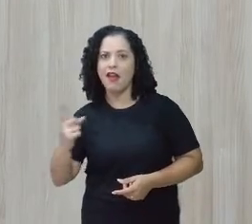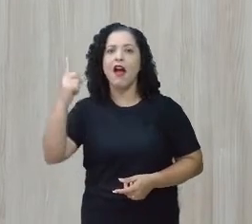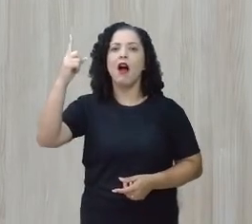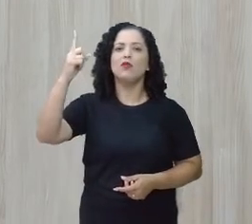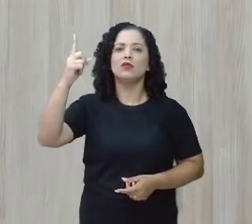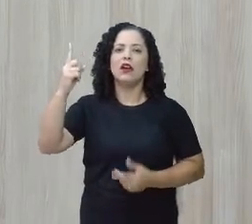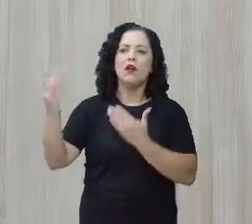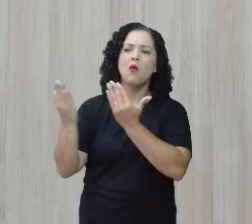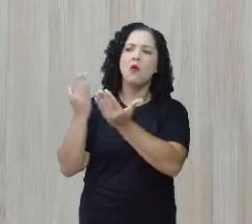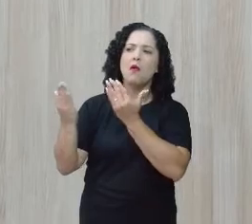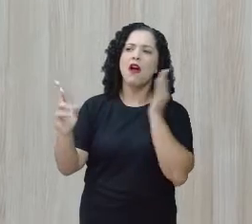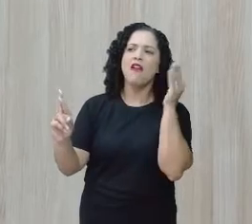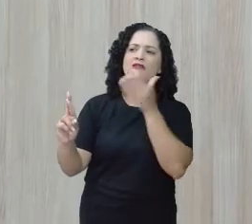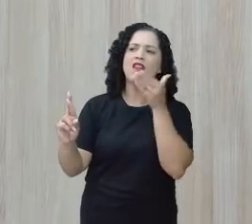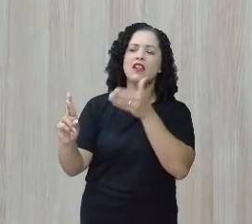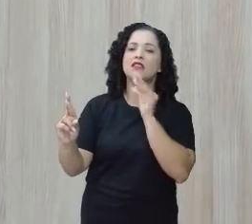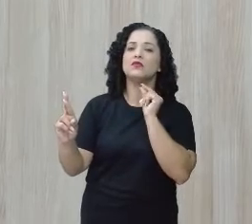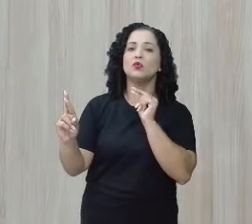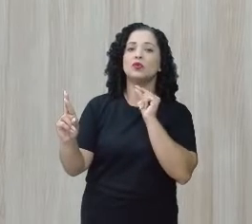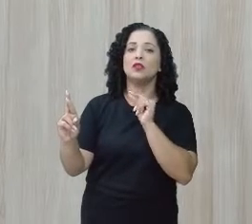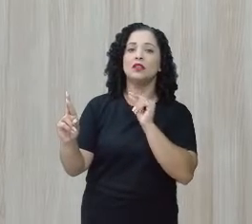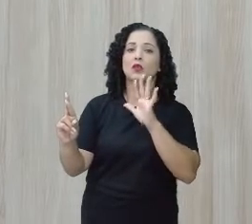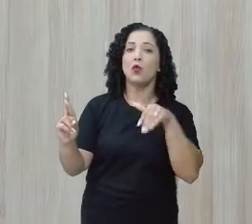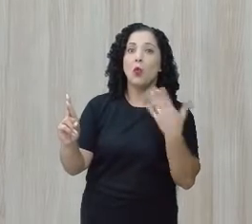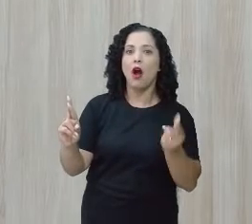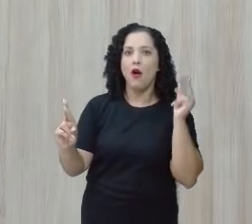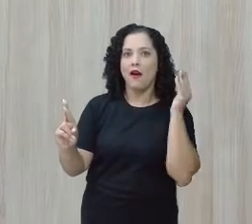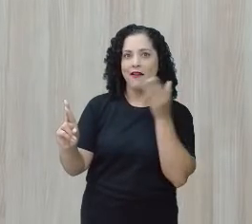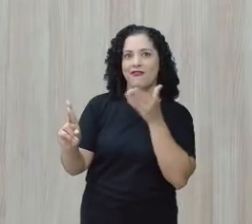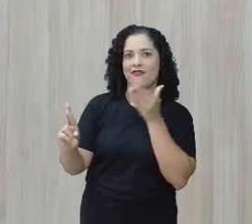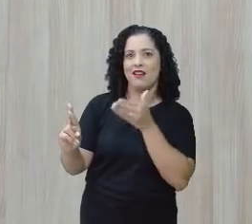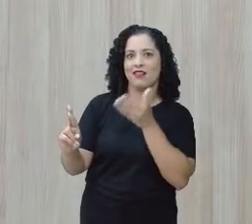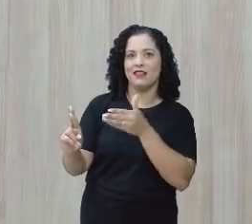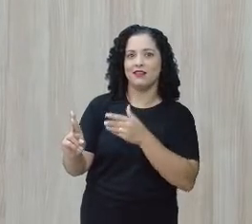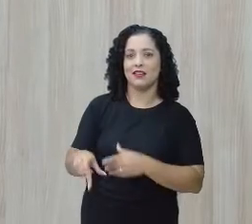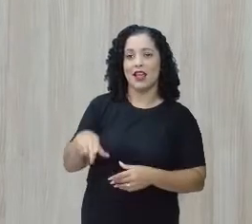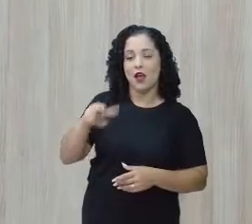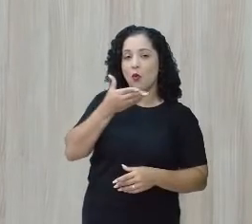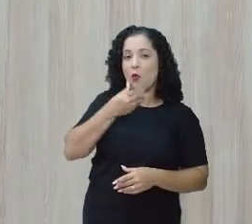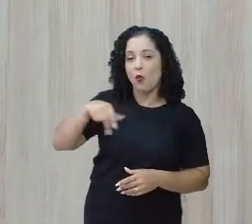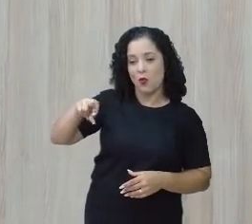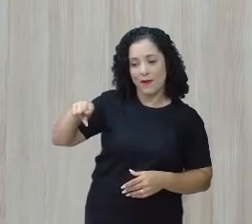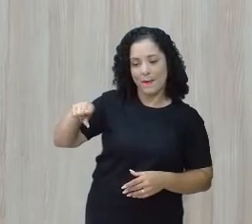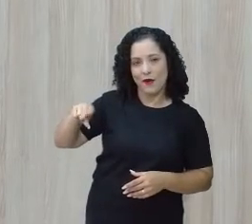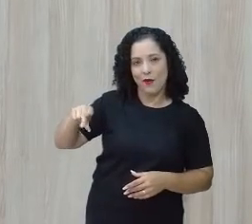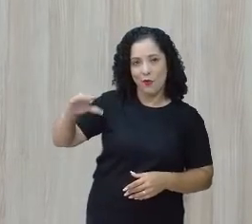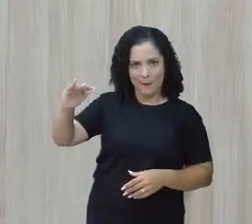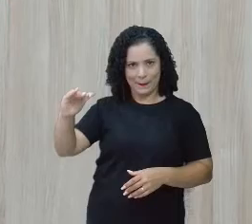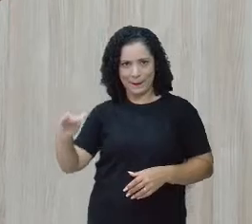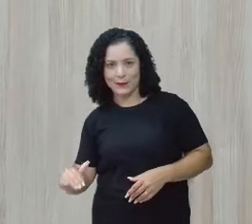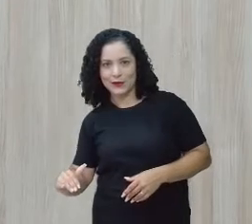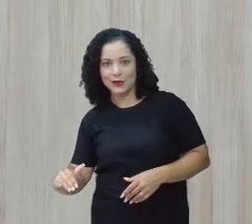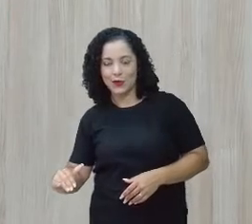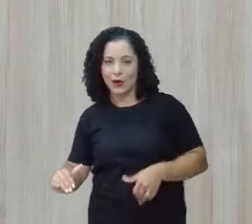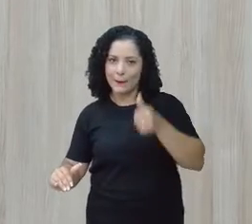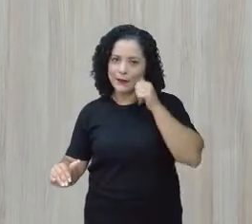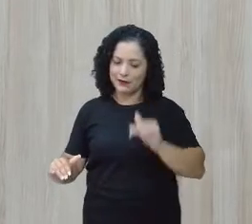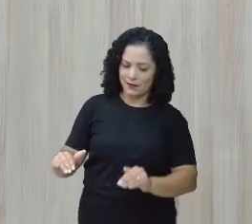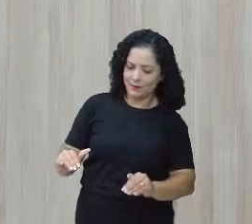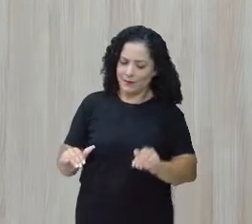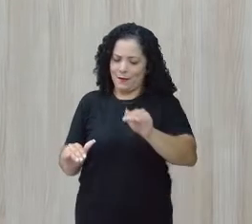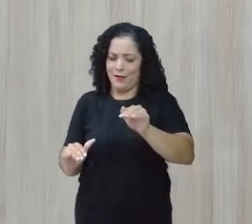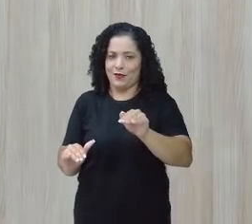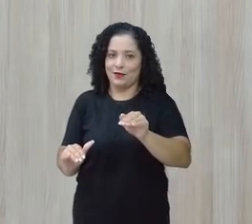quem? Eu estou tendo como o meu referencial o irmãozinho dela, que é menor. Então, ela, em relação ao irmãozinho, ela é